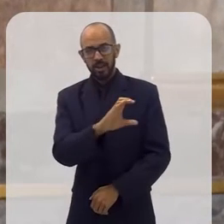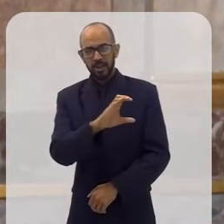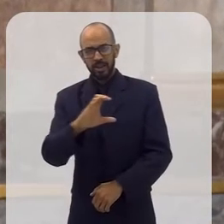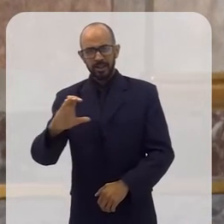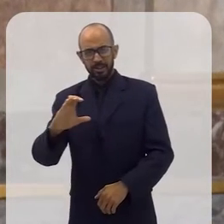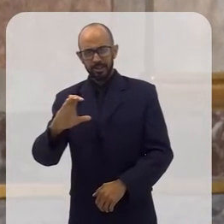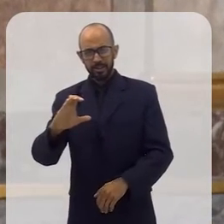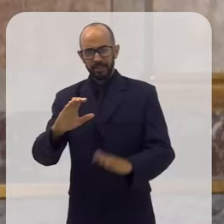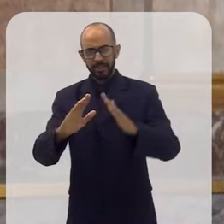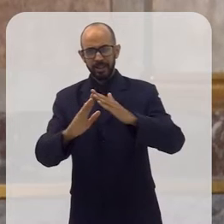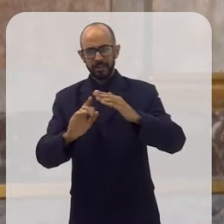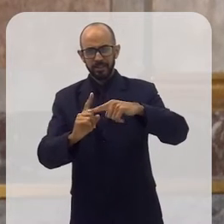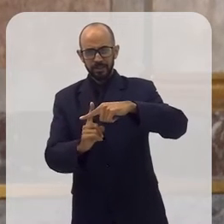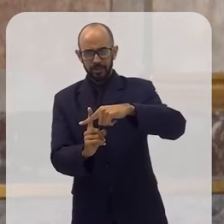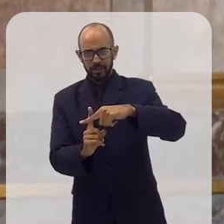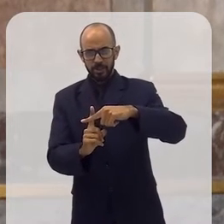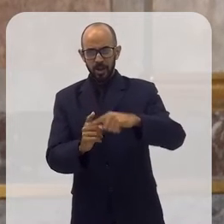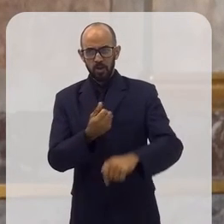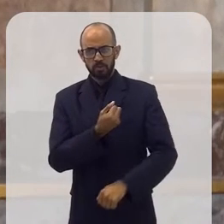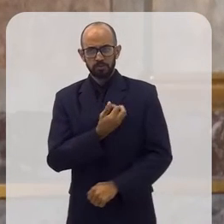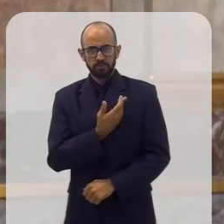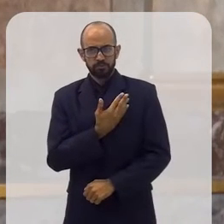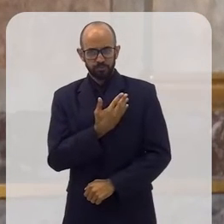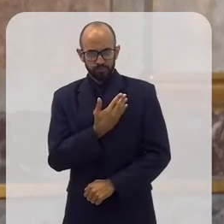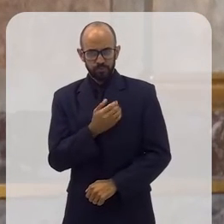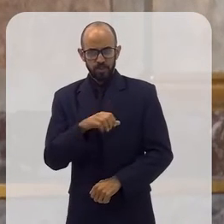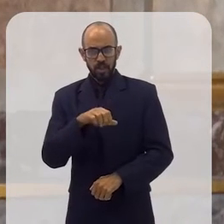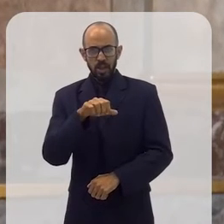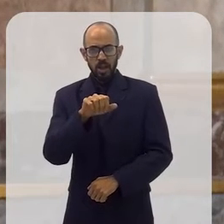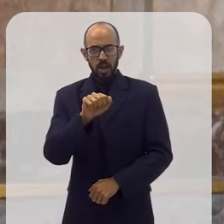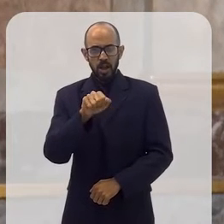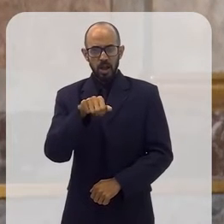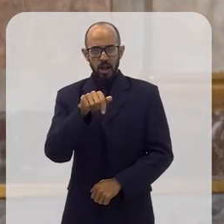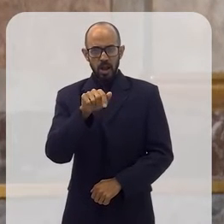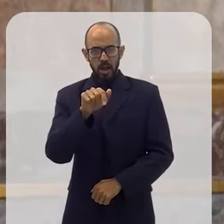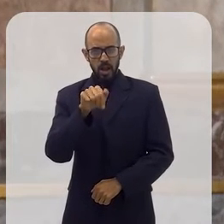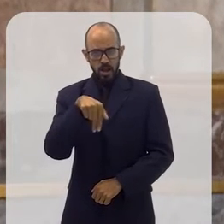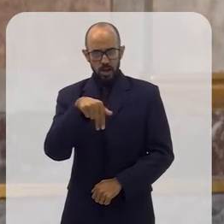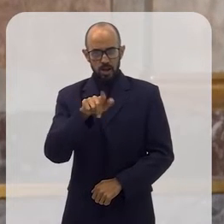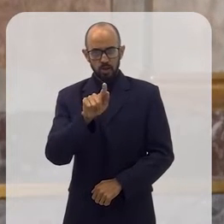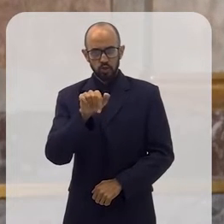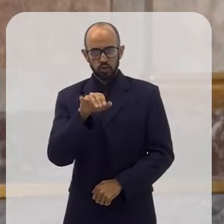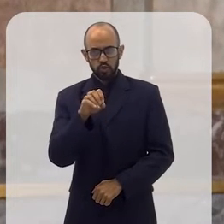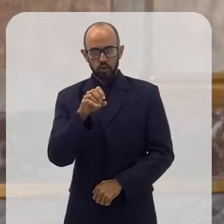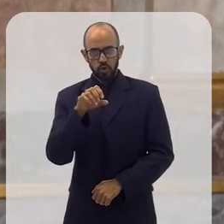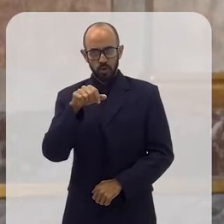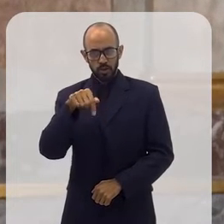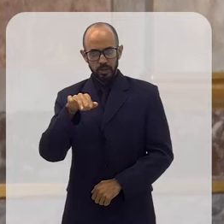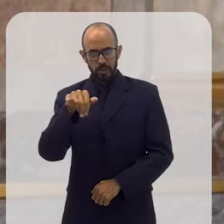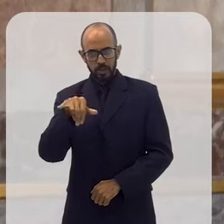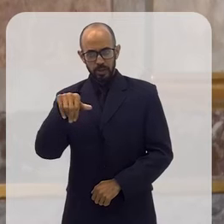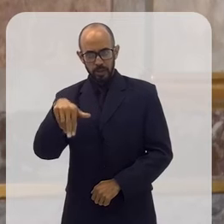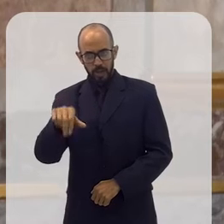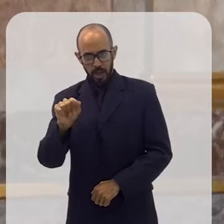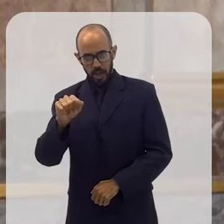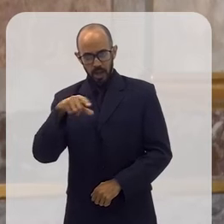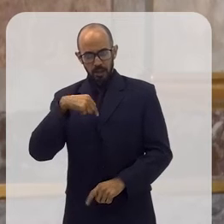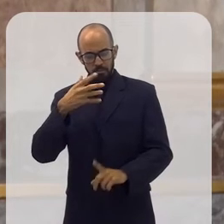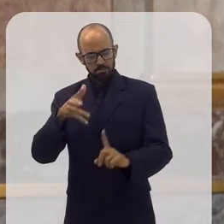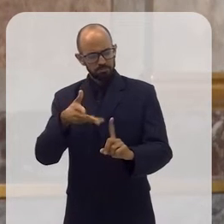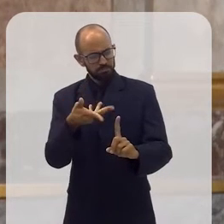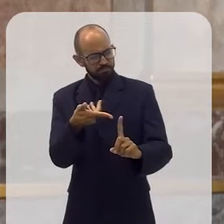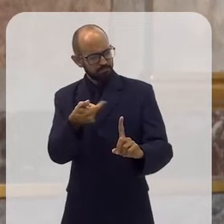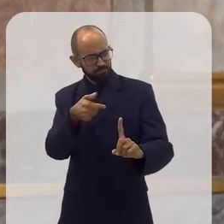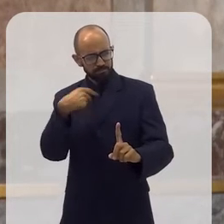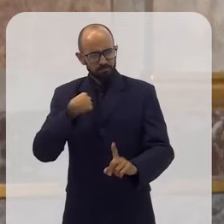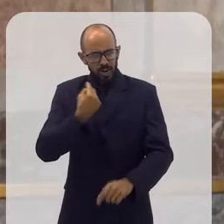nossa Catedral de São Nicolau, na Igreja Ortodoxa Antioquina. E isso é um privilégio para a